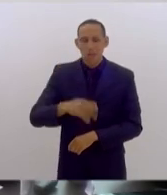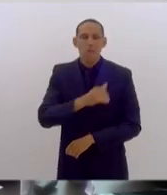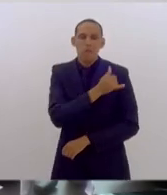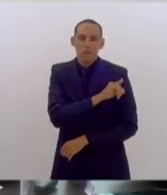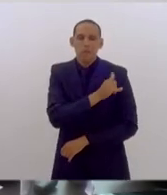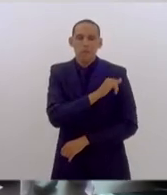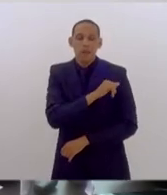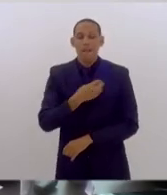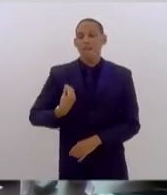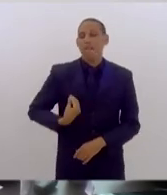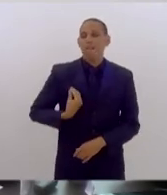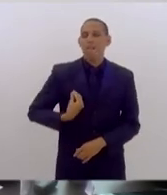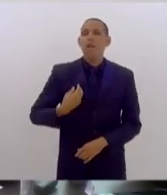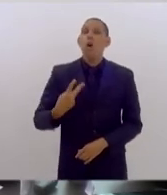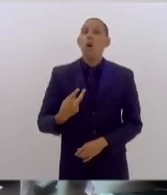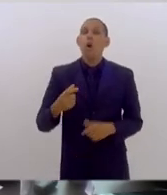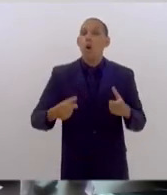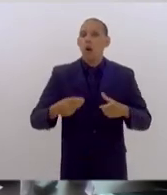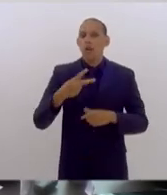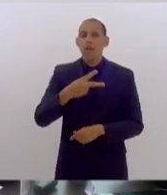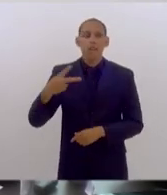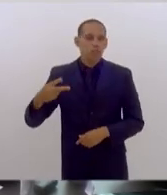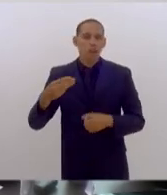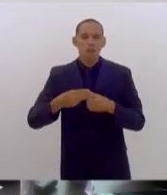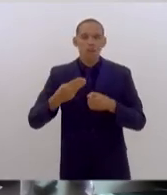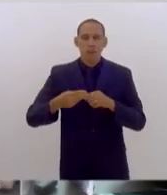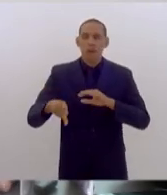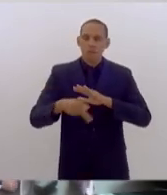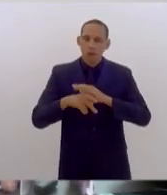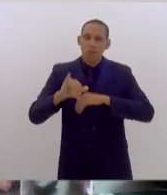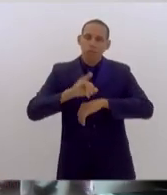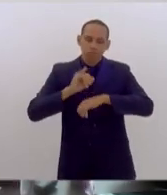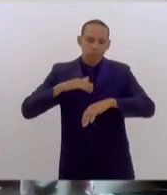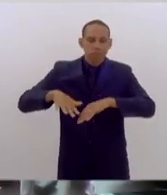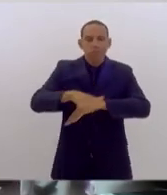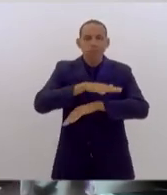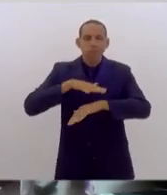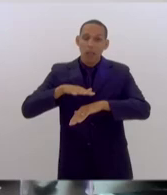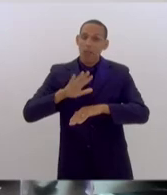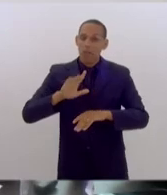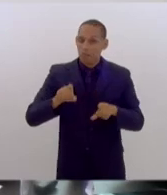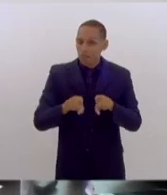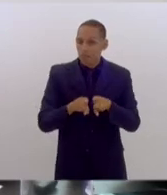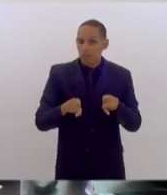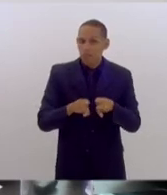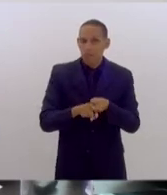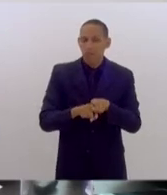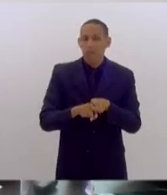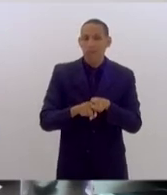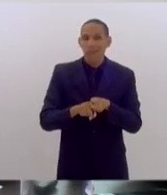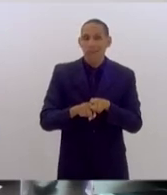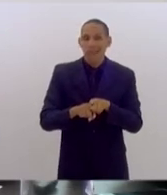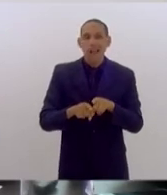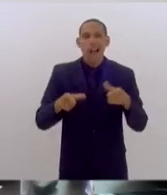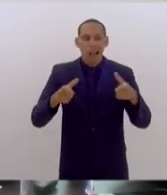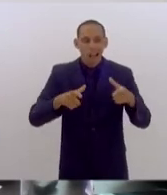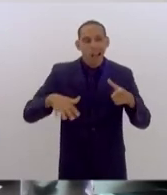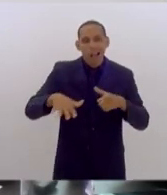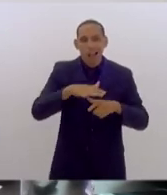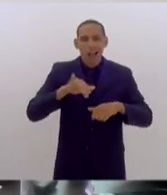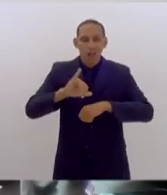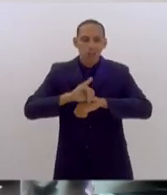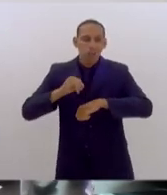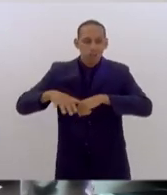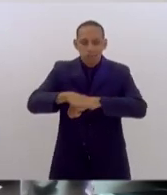reside nos 22 municípios que integram a região metropolitana de Janeiro por outro lado porque a única região metropolitana de